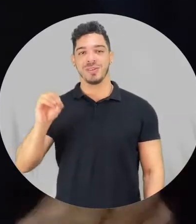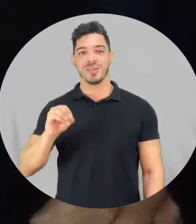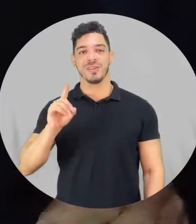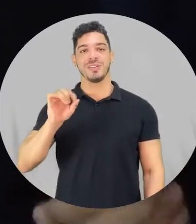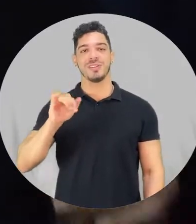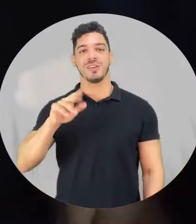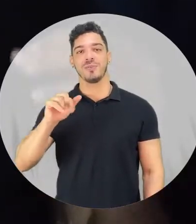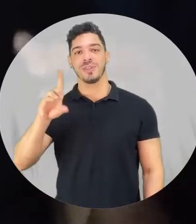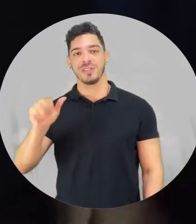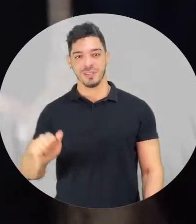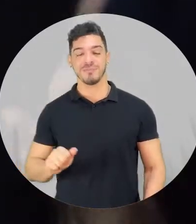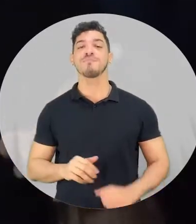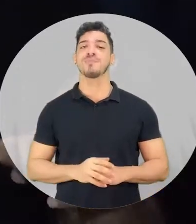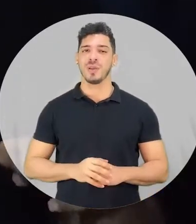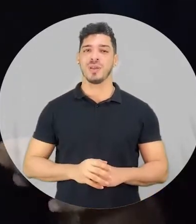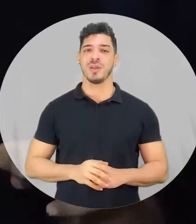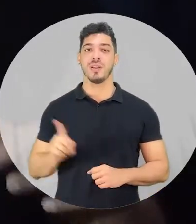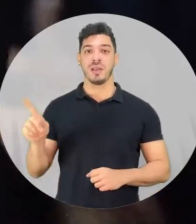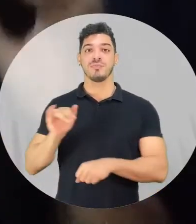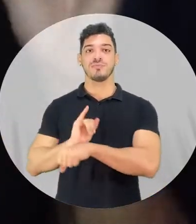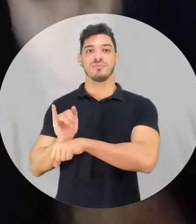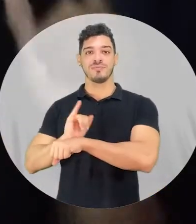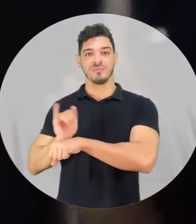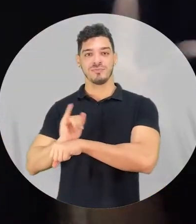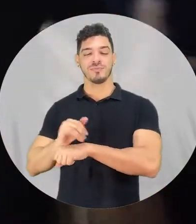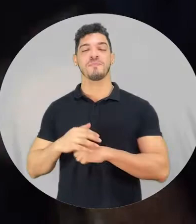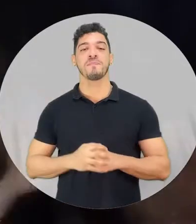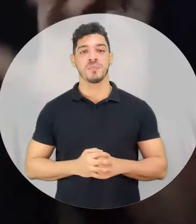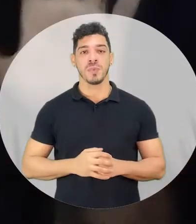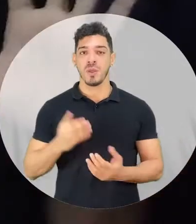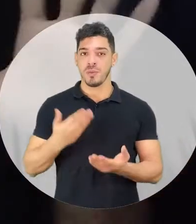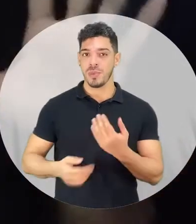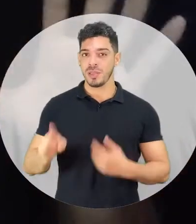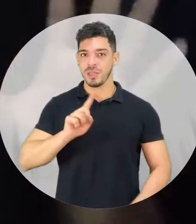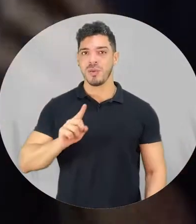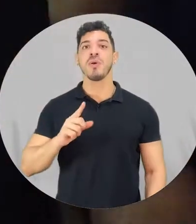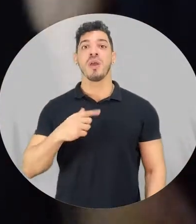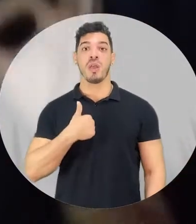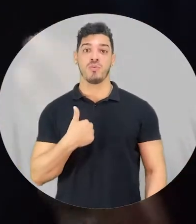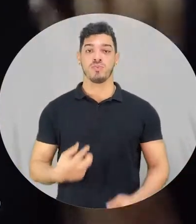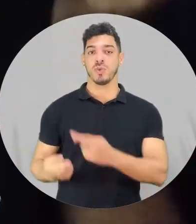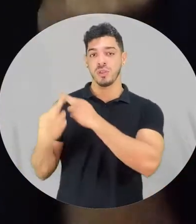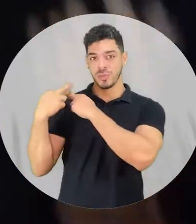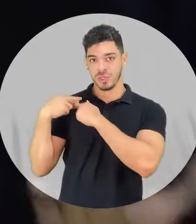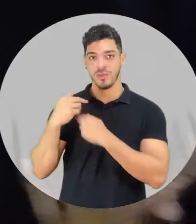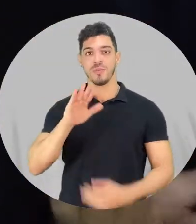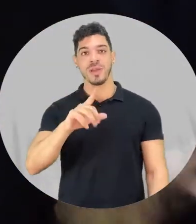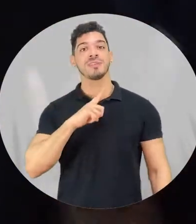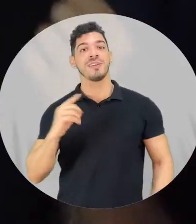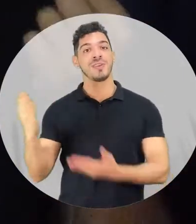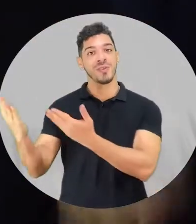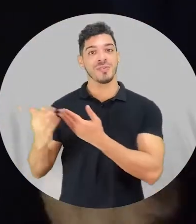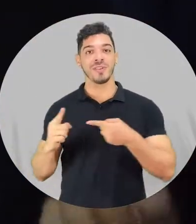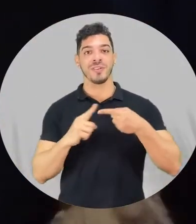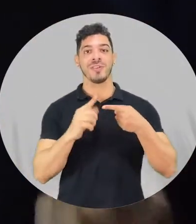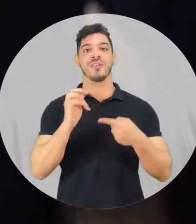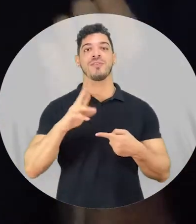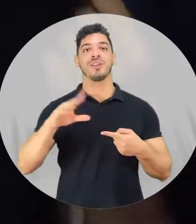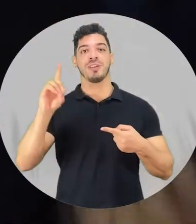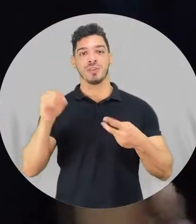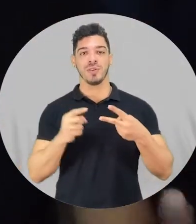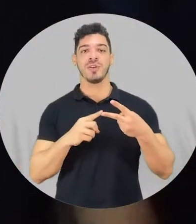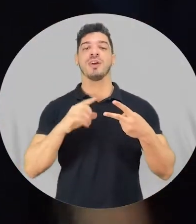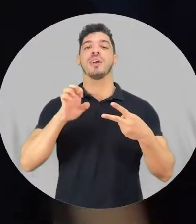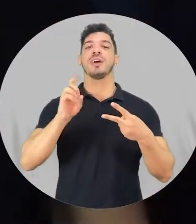Américo no YouTube, você não pode perder não. Tem Fernando Moura, eu vou fazer a mediação, mas tem Fernando Moura, Edônio